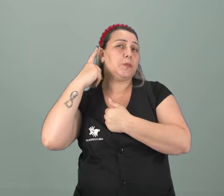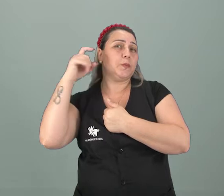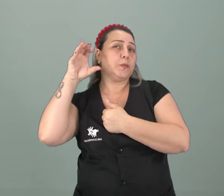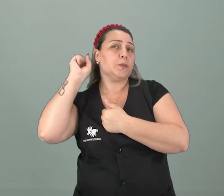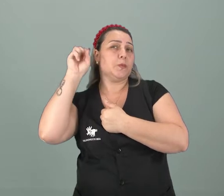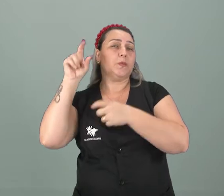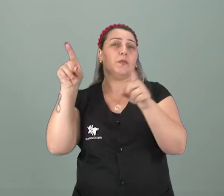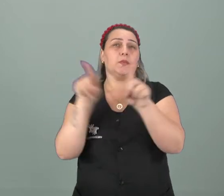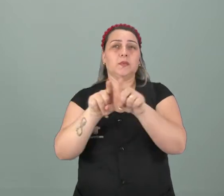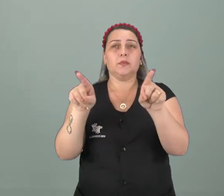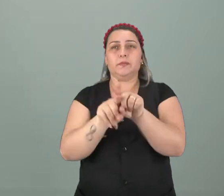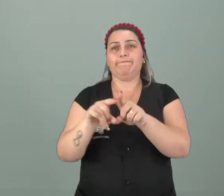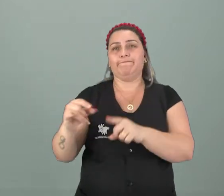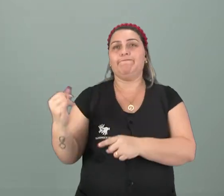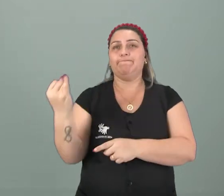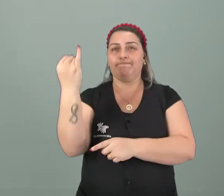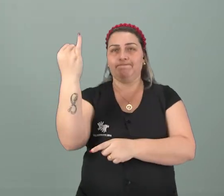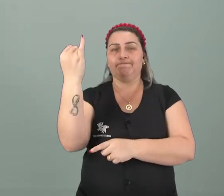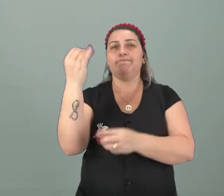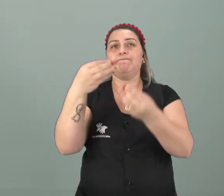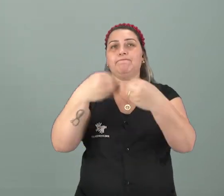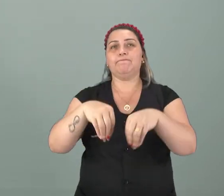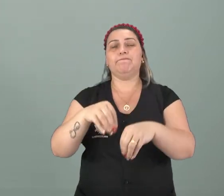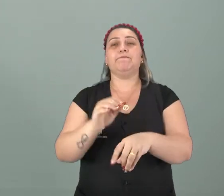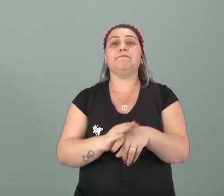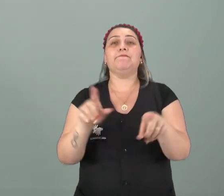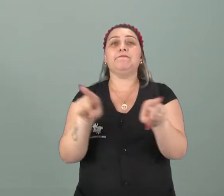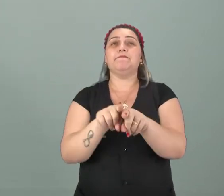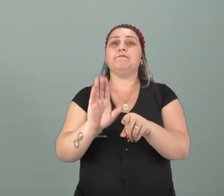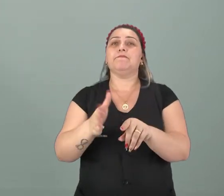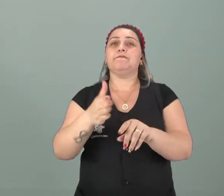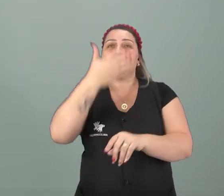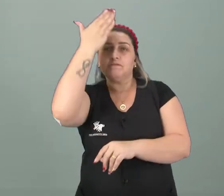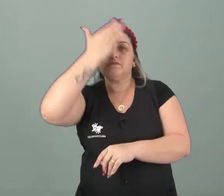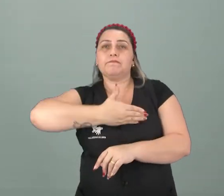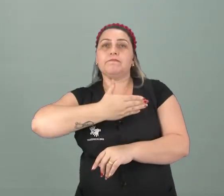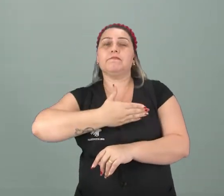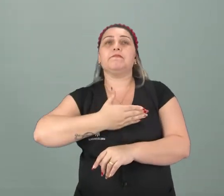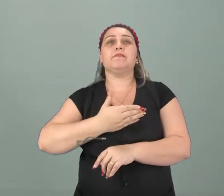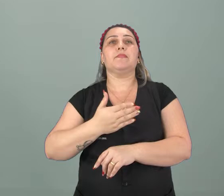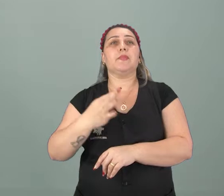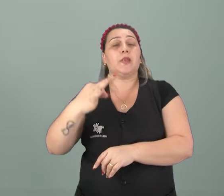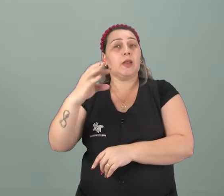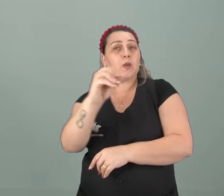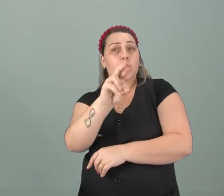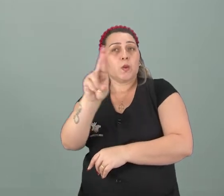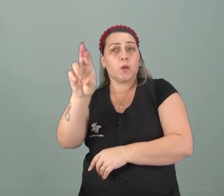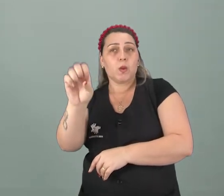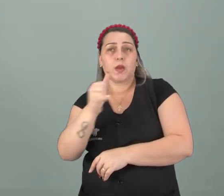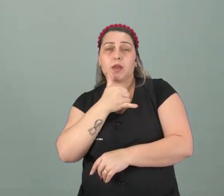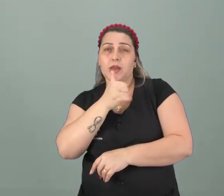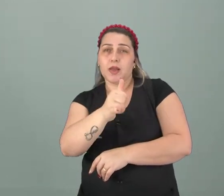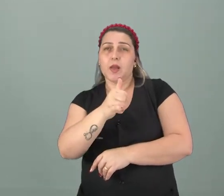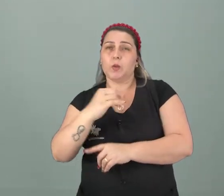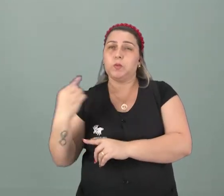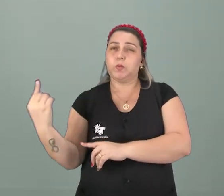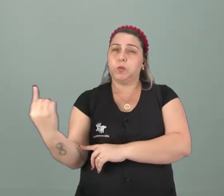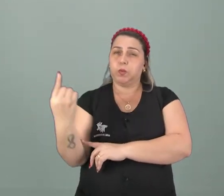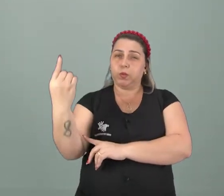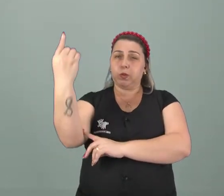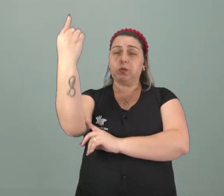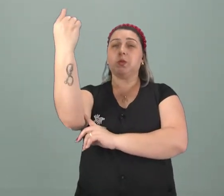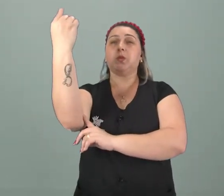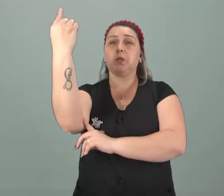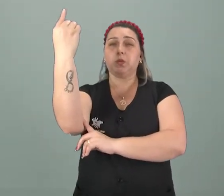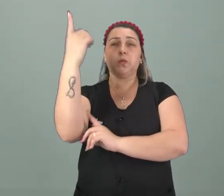é um fator que tem que ser levado em conta. Tá? Além disso, já foi provado que essas torres de energia eólica, né, por serem muito grandes e